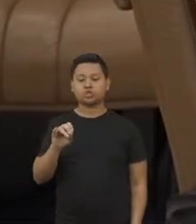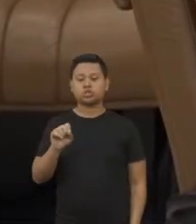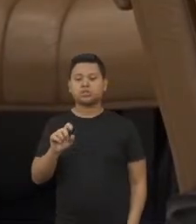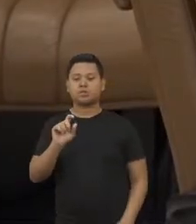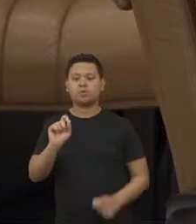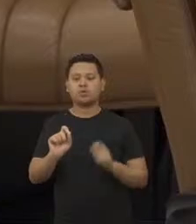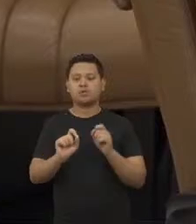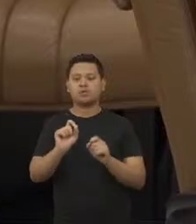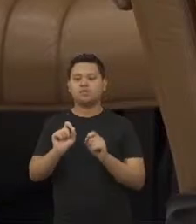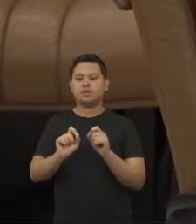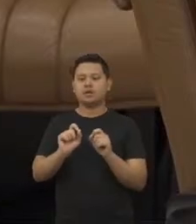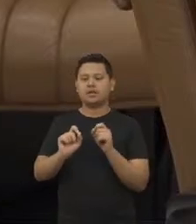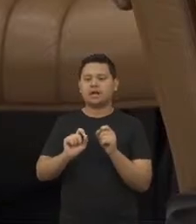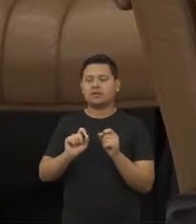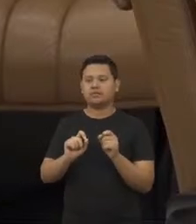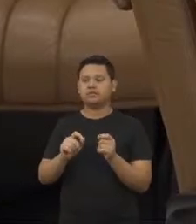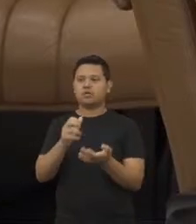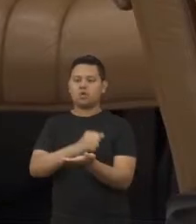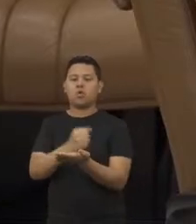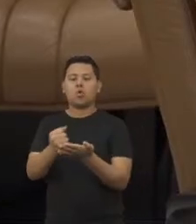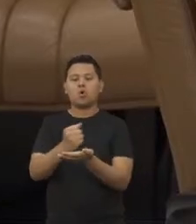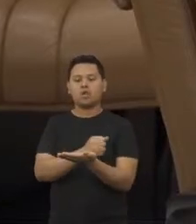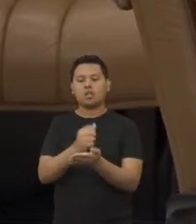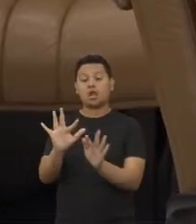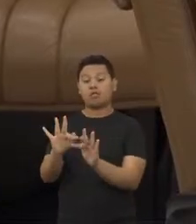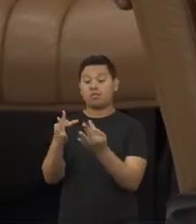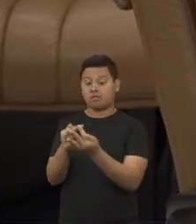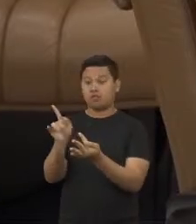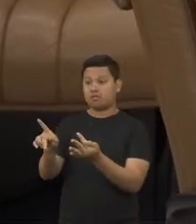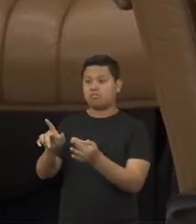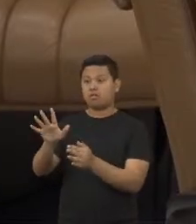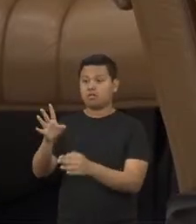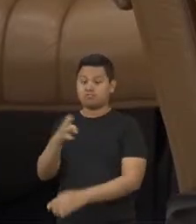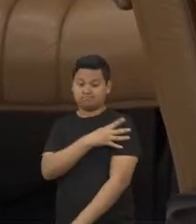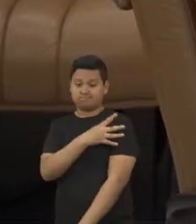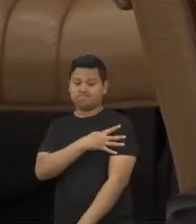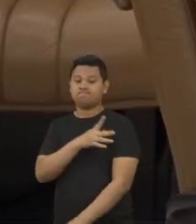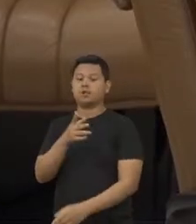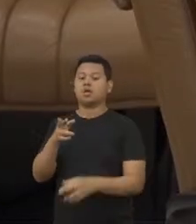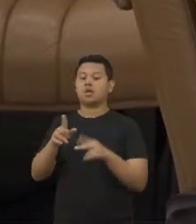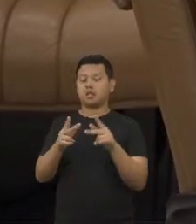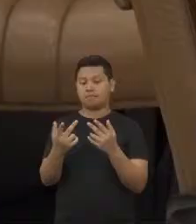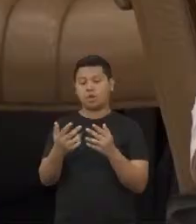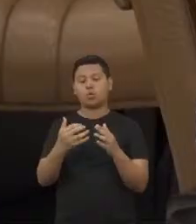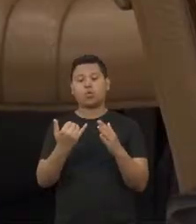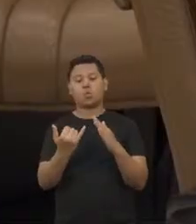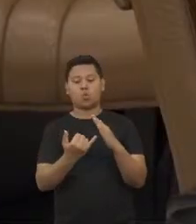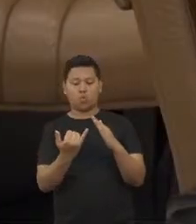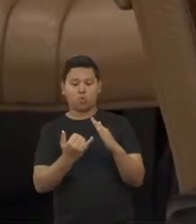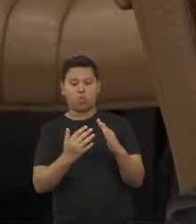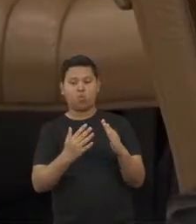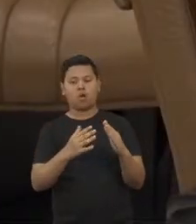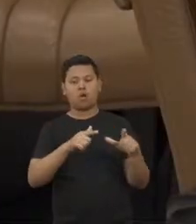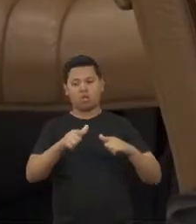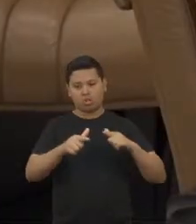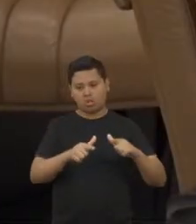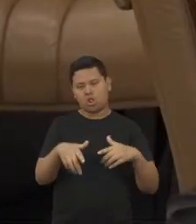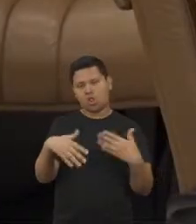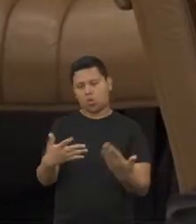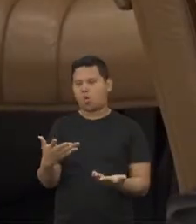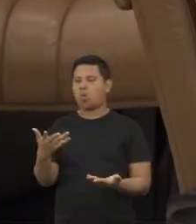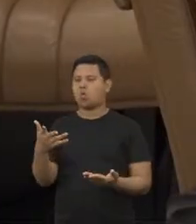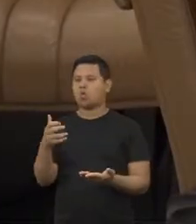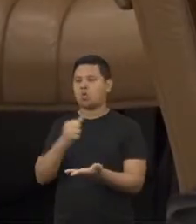é a prática de se contratar parentes, de se contratar parentes que trabalham no mesmo órgão, de um chefe que é parente de um assessor,